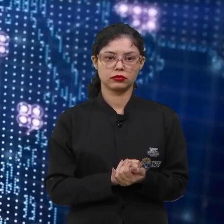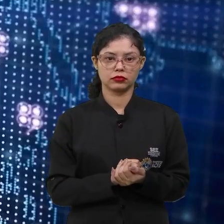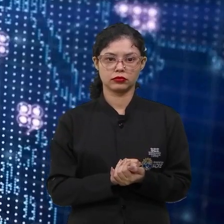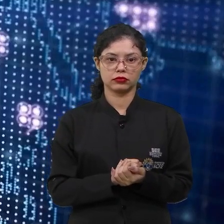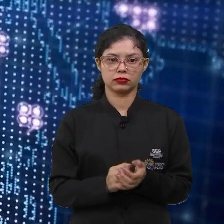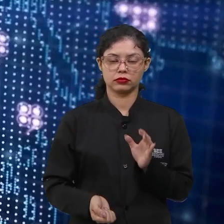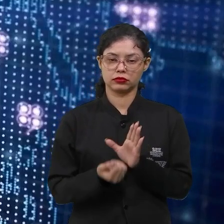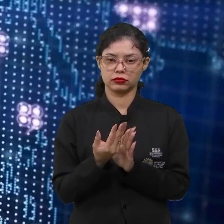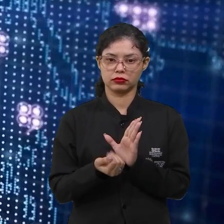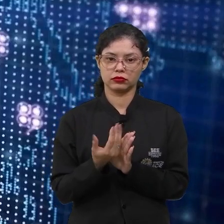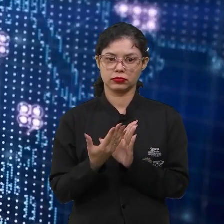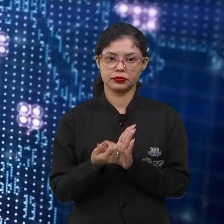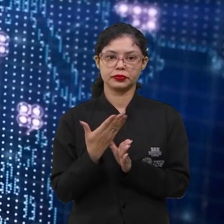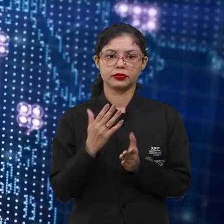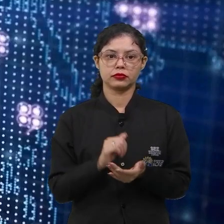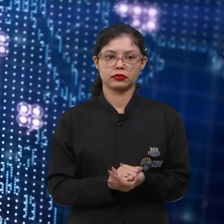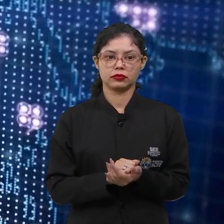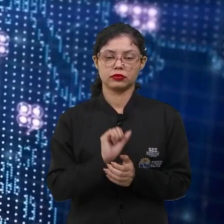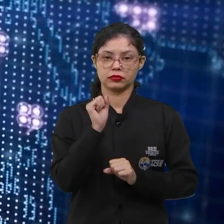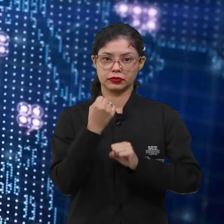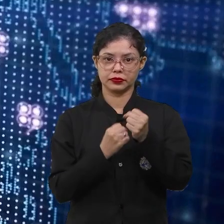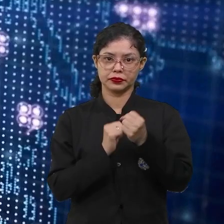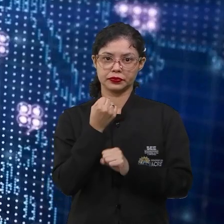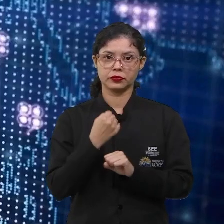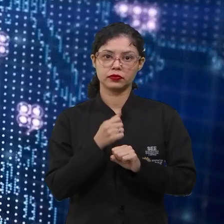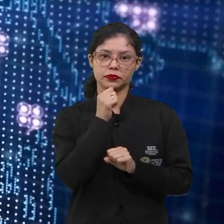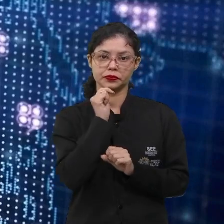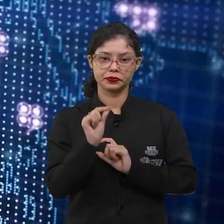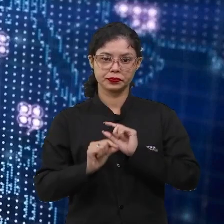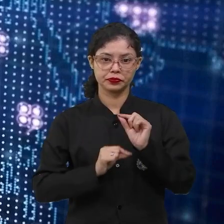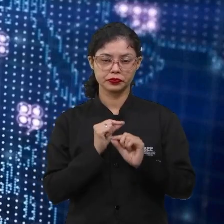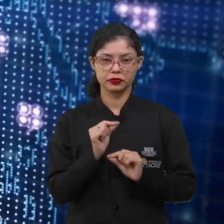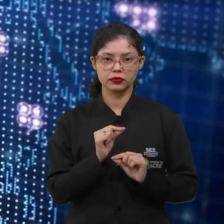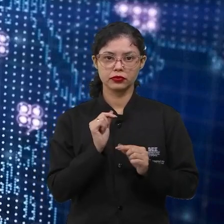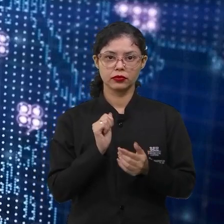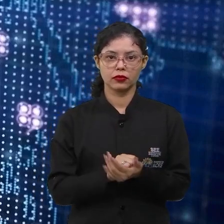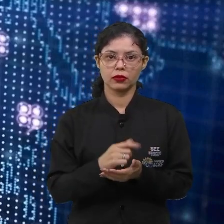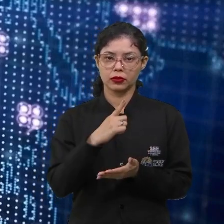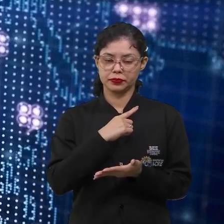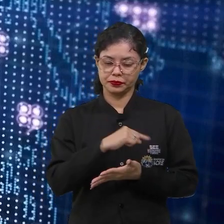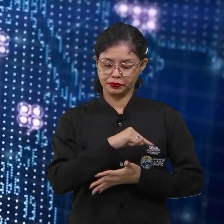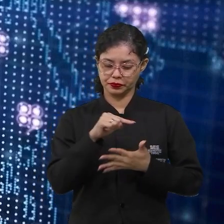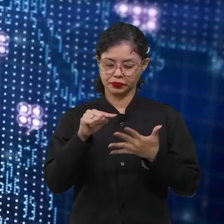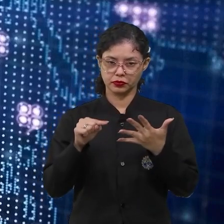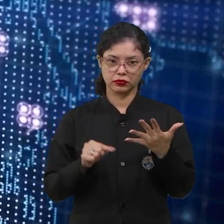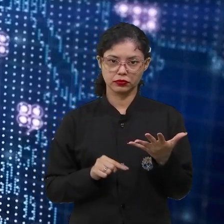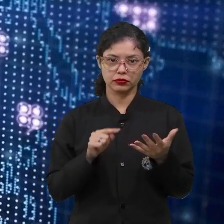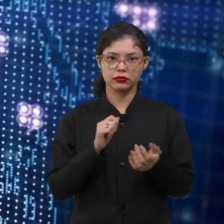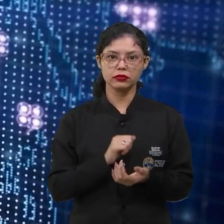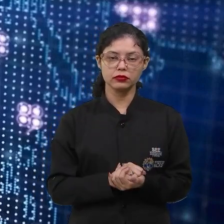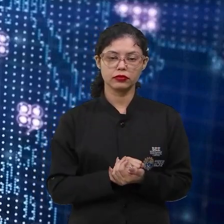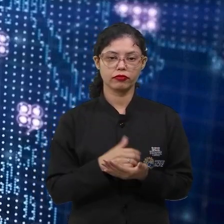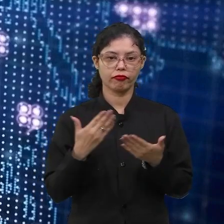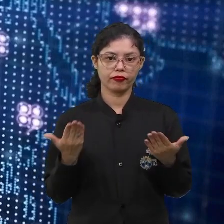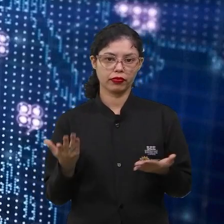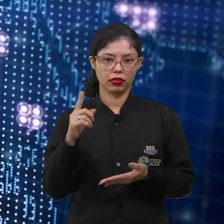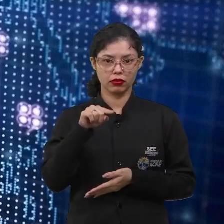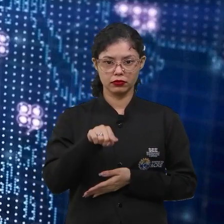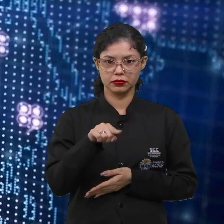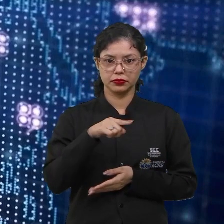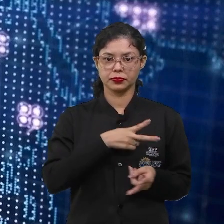de produção, de ordem industrial, eles têm aí vários vieses. E aqui nós